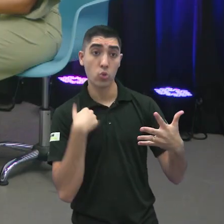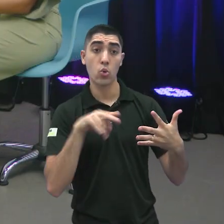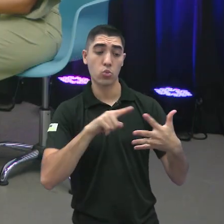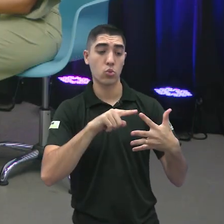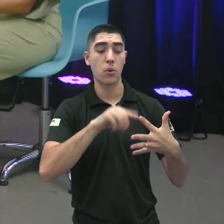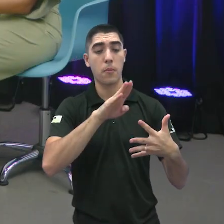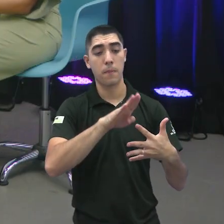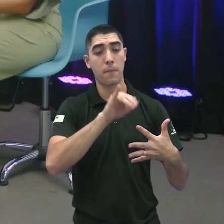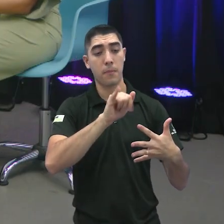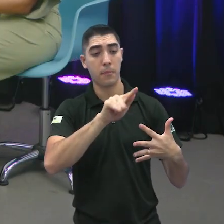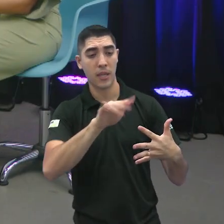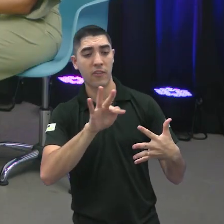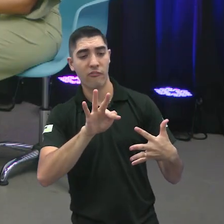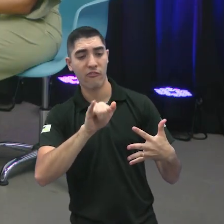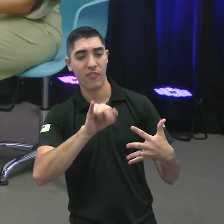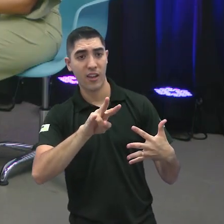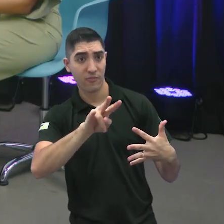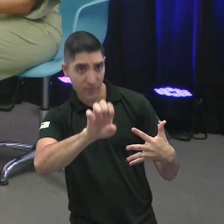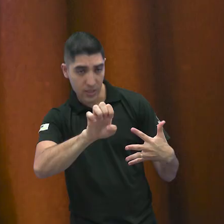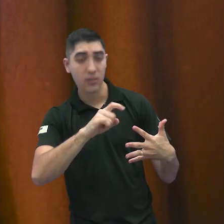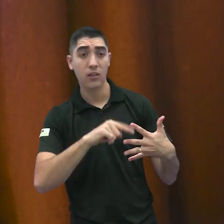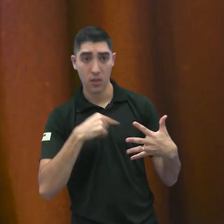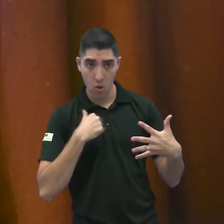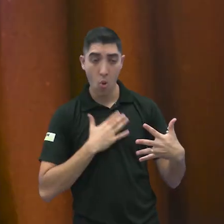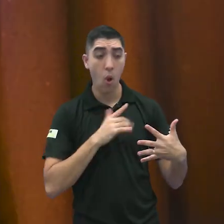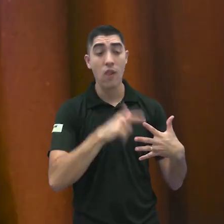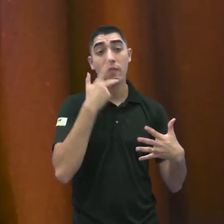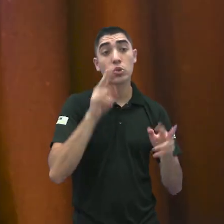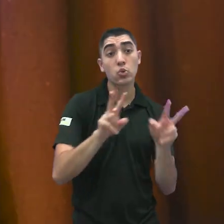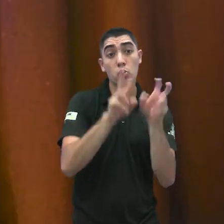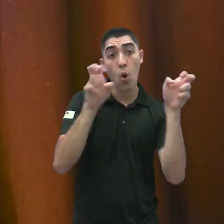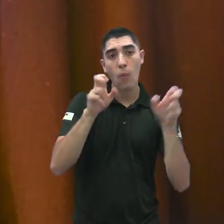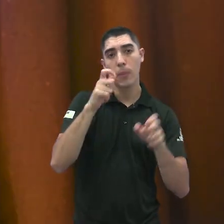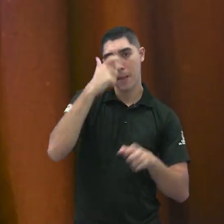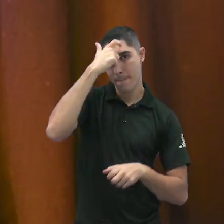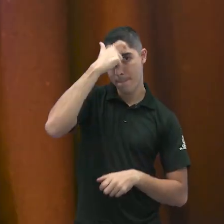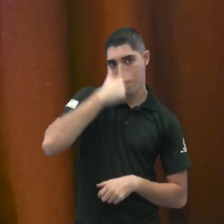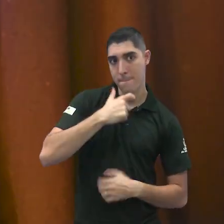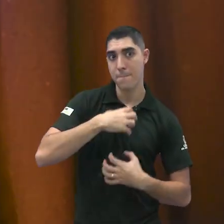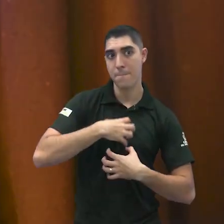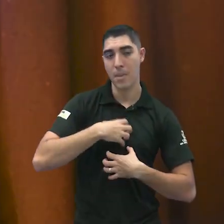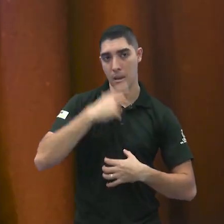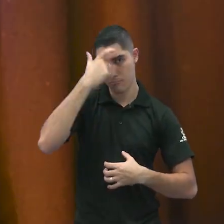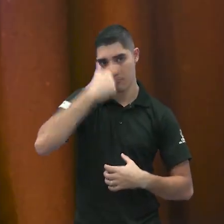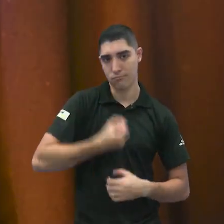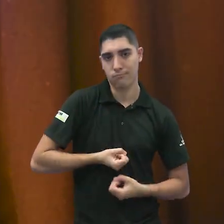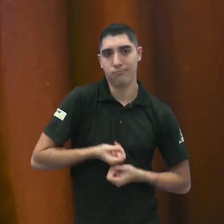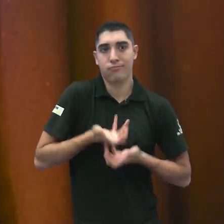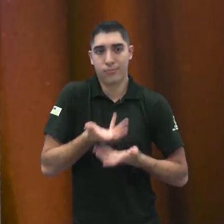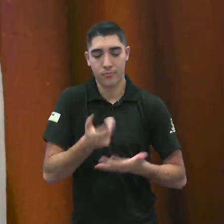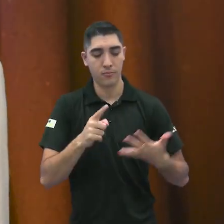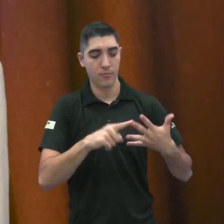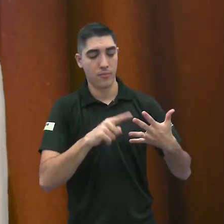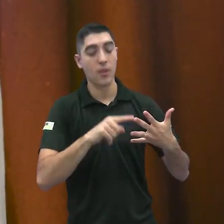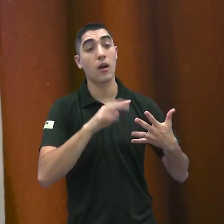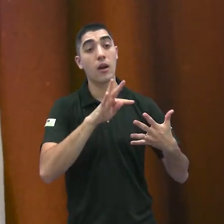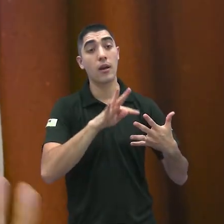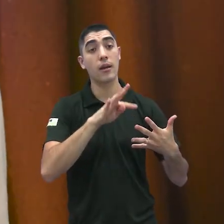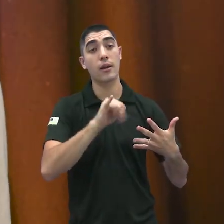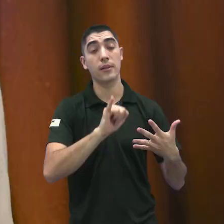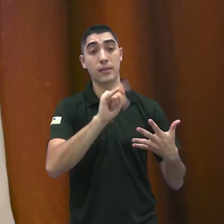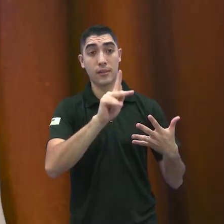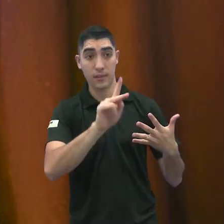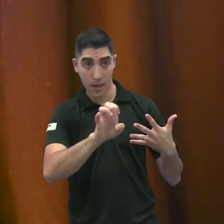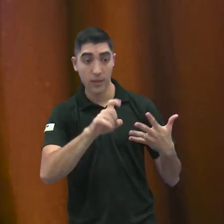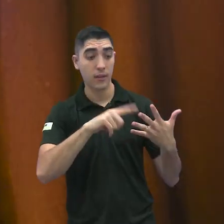hoje eu uso muito o Big Five, que já fala de traços de personalidade, ele é um pouquinho mais profundo. Eu gosto de usar também o